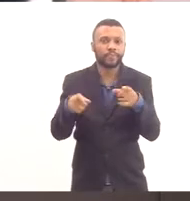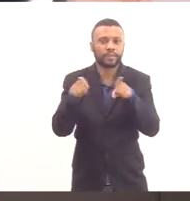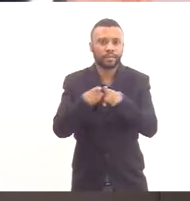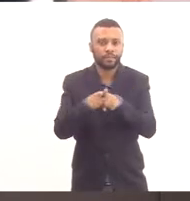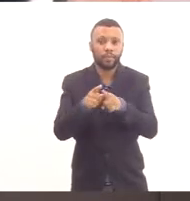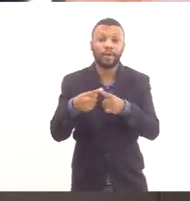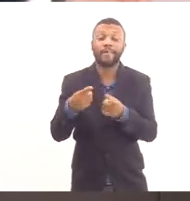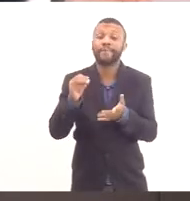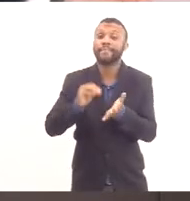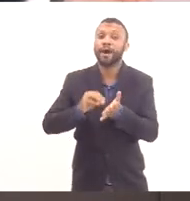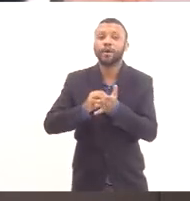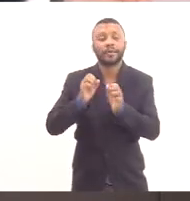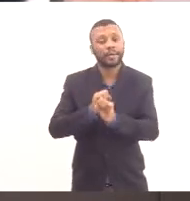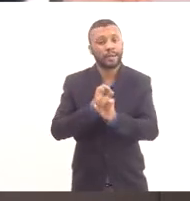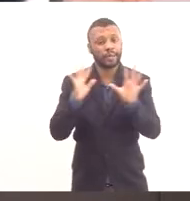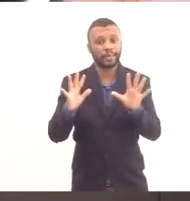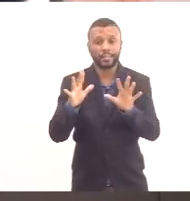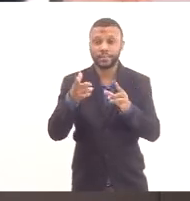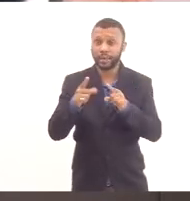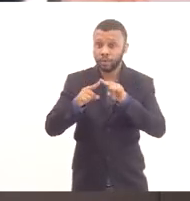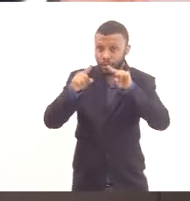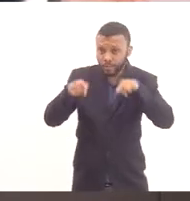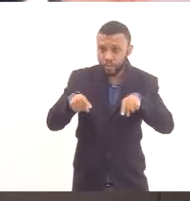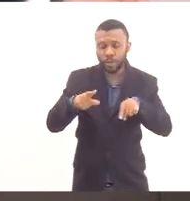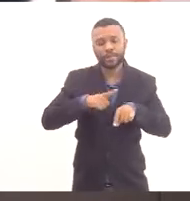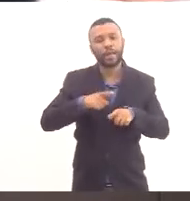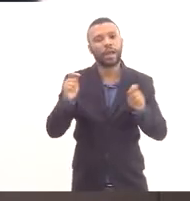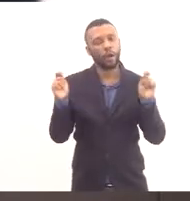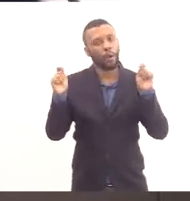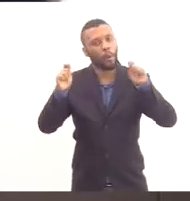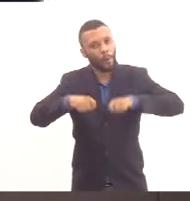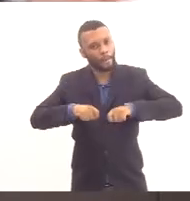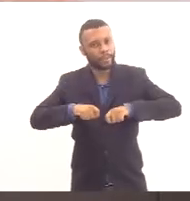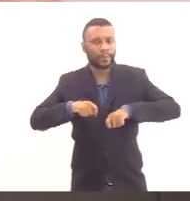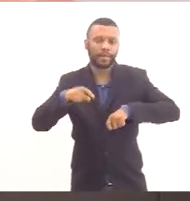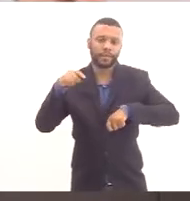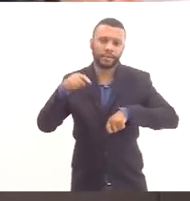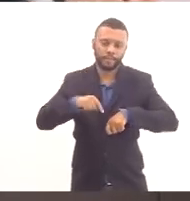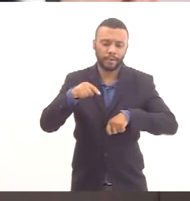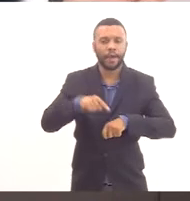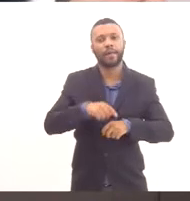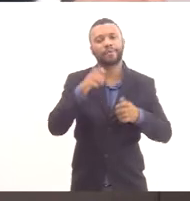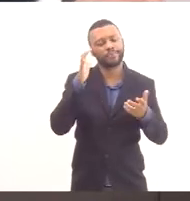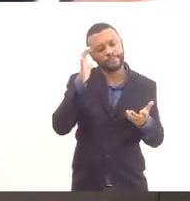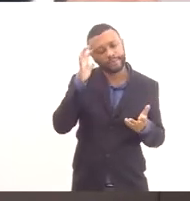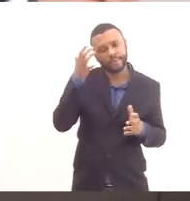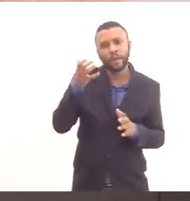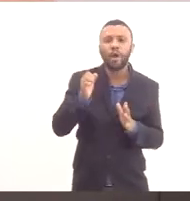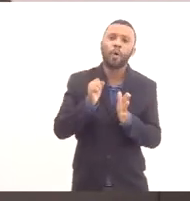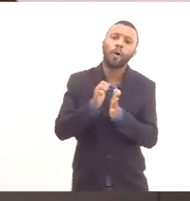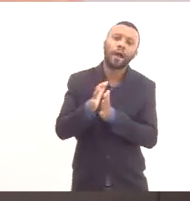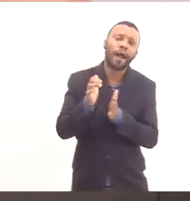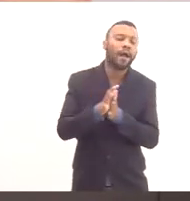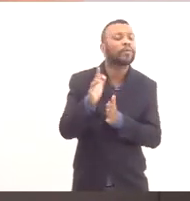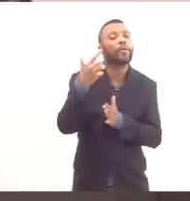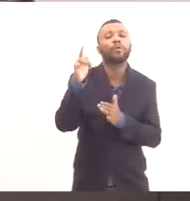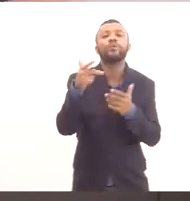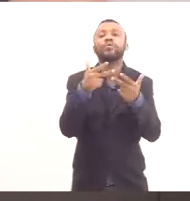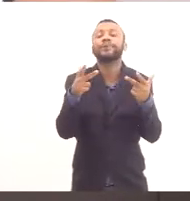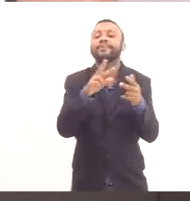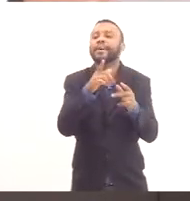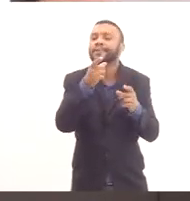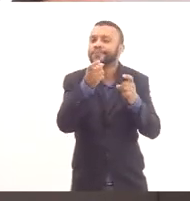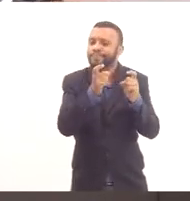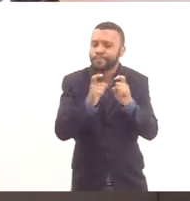não há clareza aqui no servidor se o servidor tem competência para definir o gasto Isso é uma outra questão que vai ser